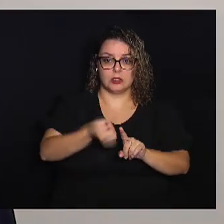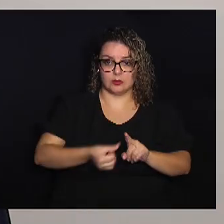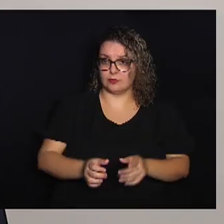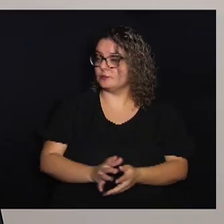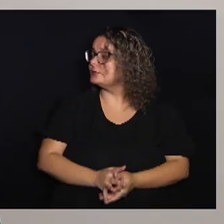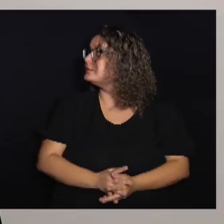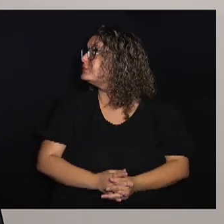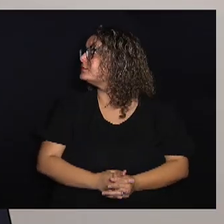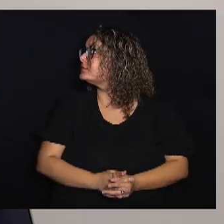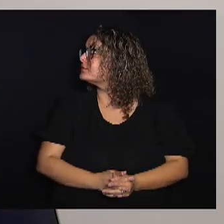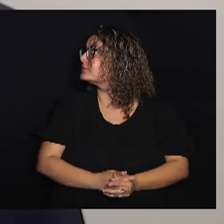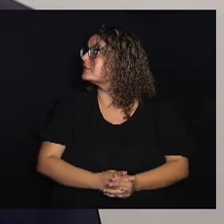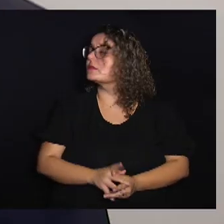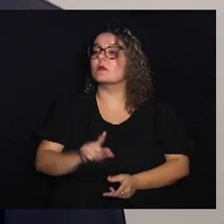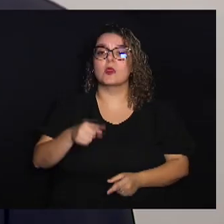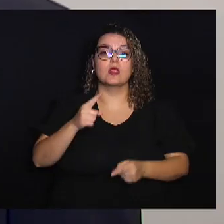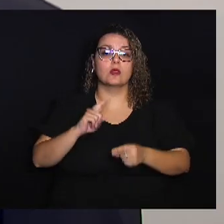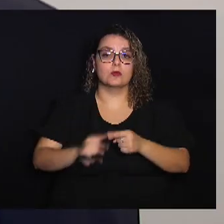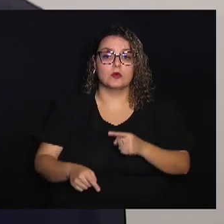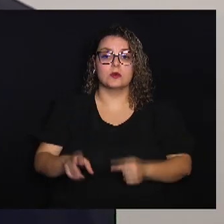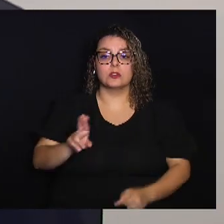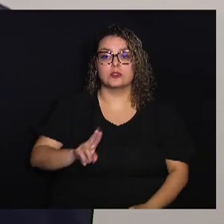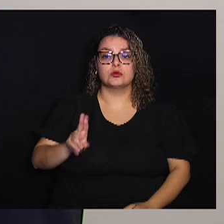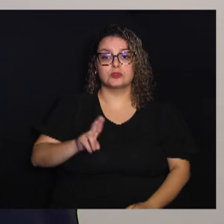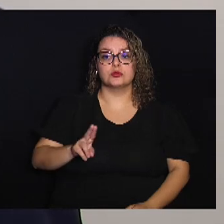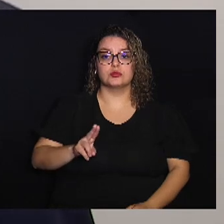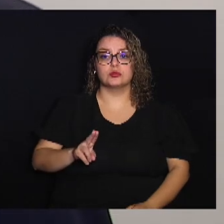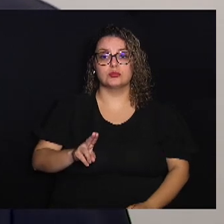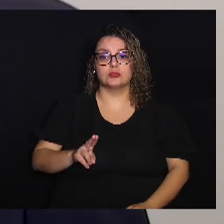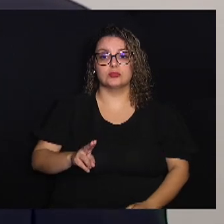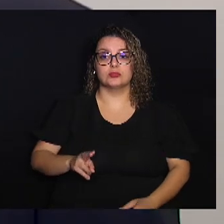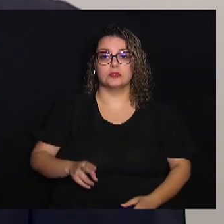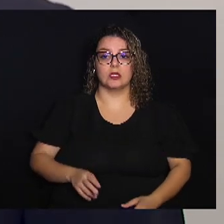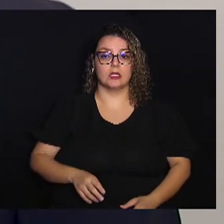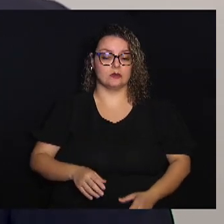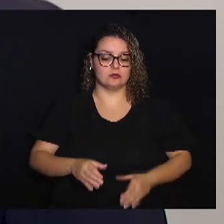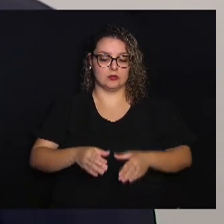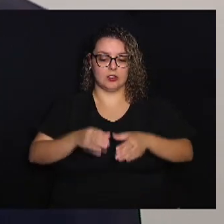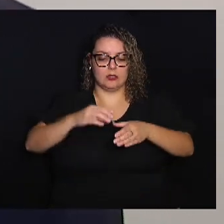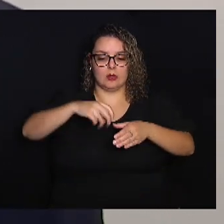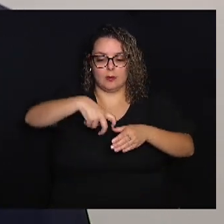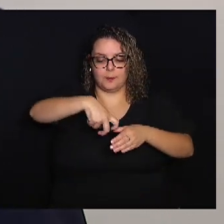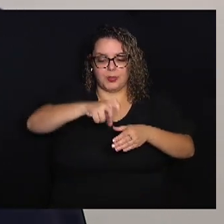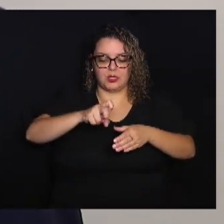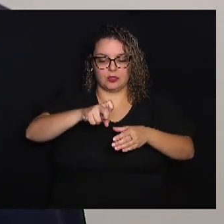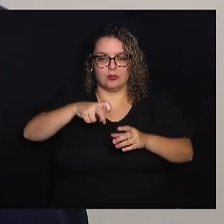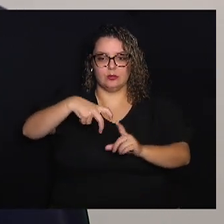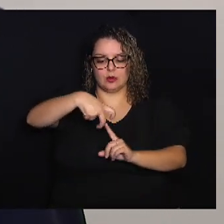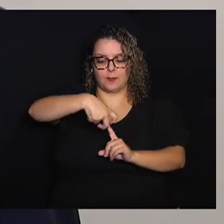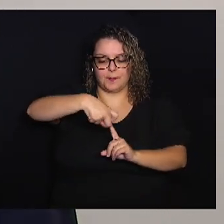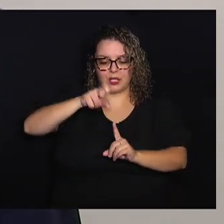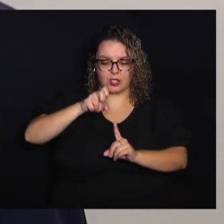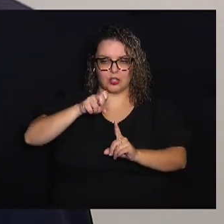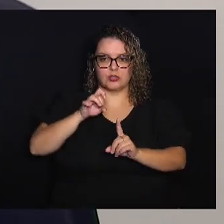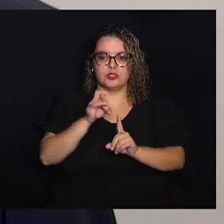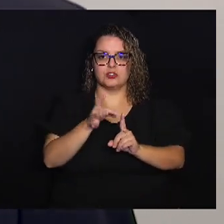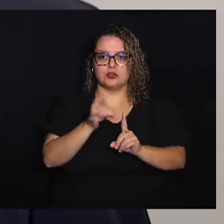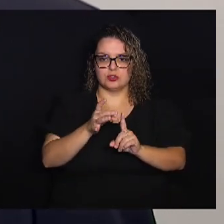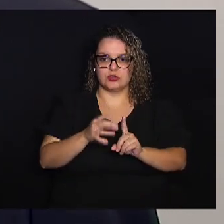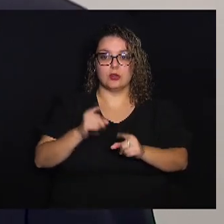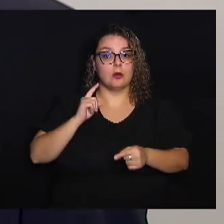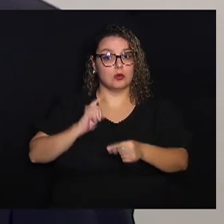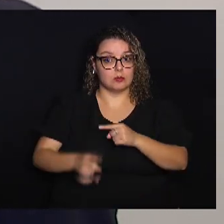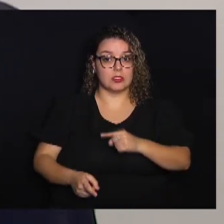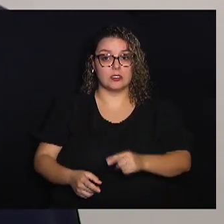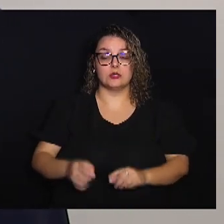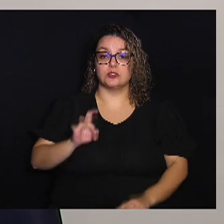primeiro dele é a proibição de uso de garrafas de vidro. Hoje, a gente tem apenas um decreto que é lançado antes dos